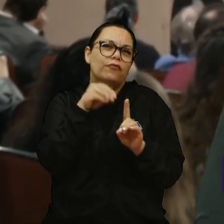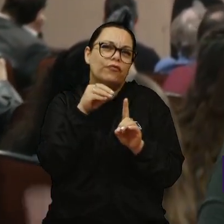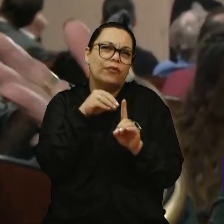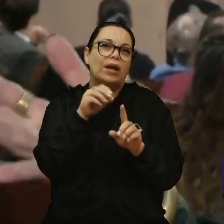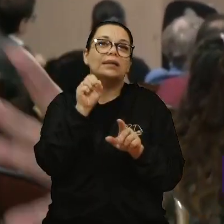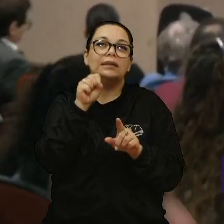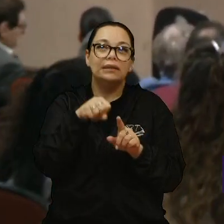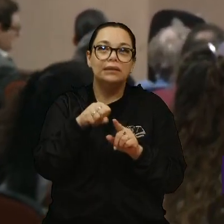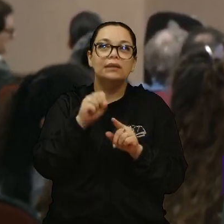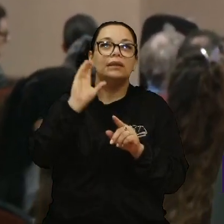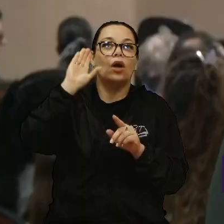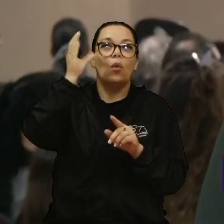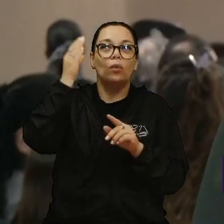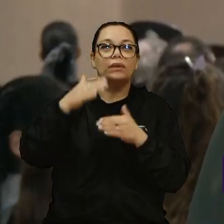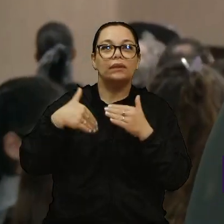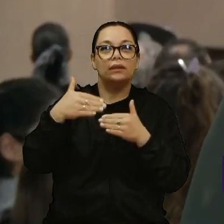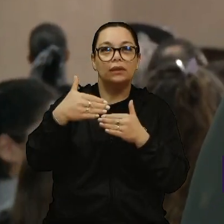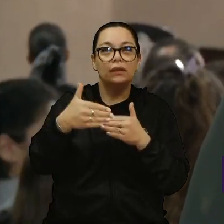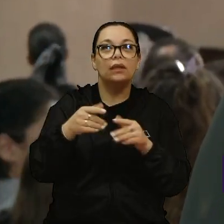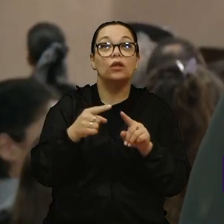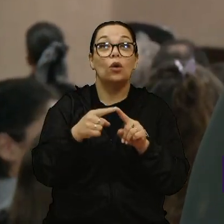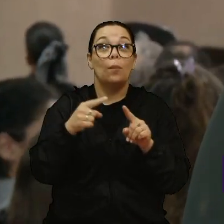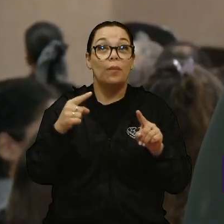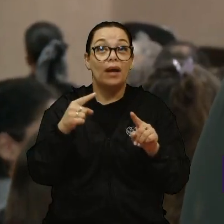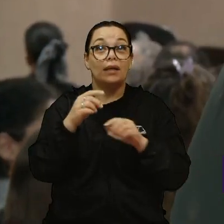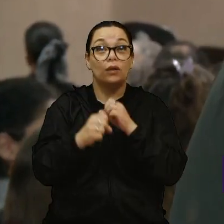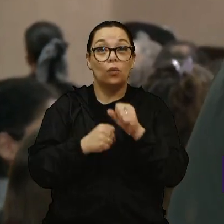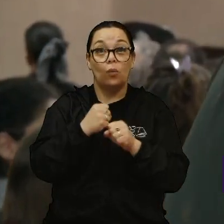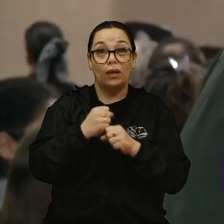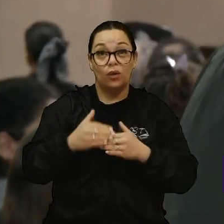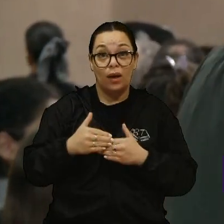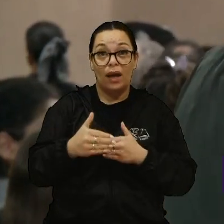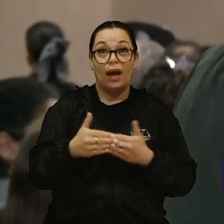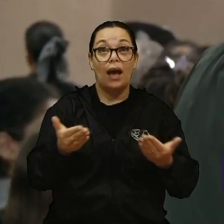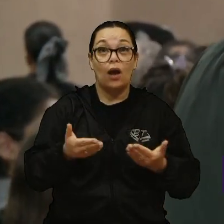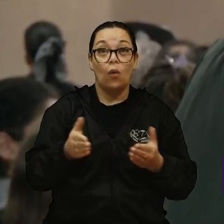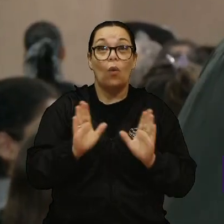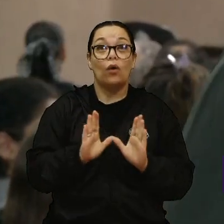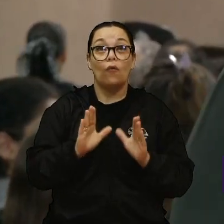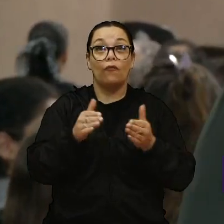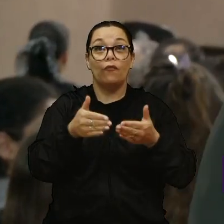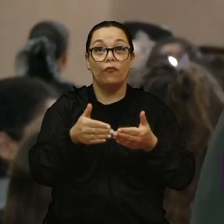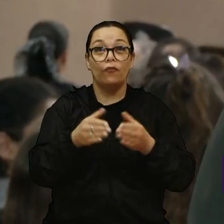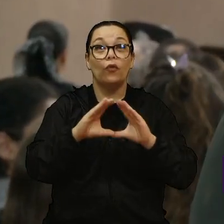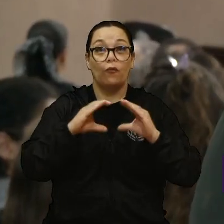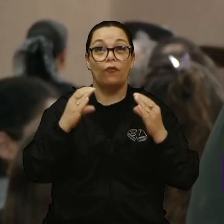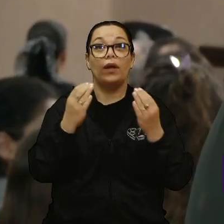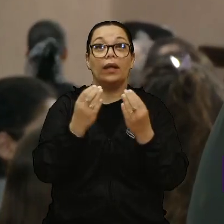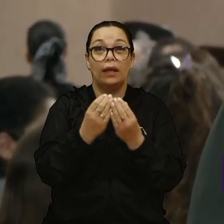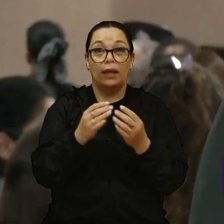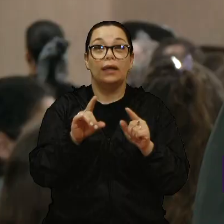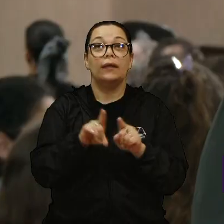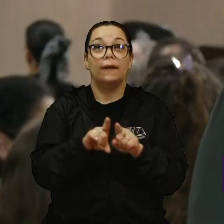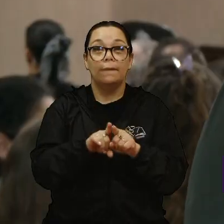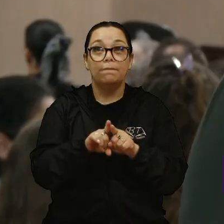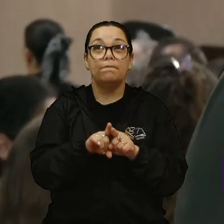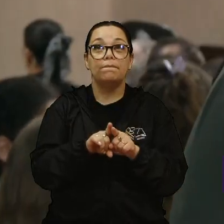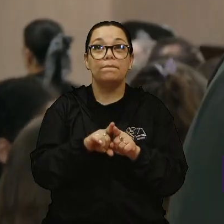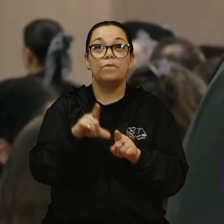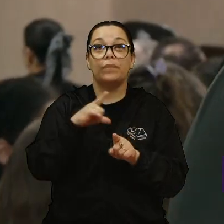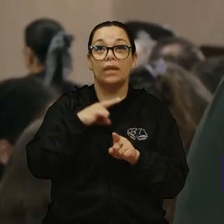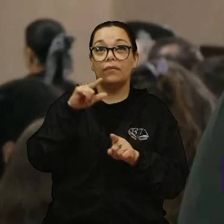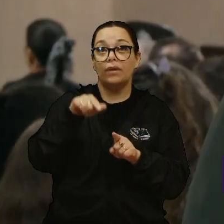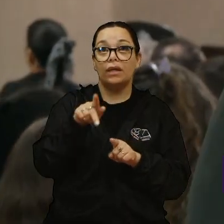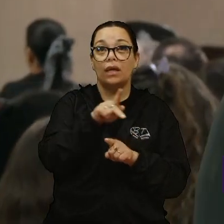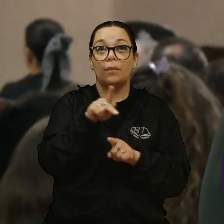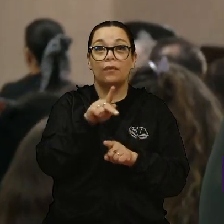que anda acontecendo por aí, mas esse ano foi ano de conferências, inclusive teve aqui, a